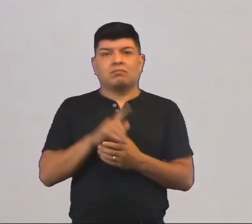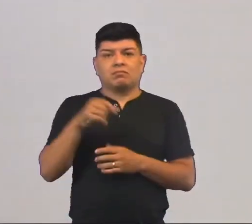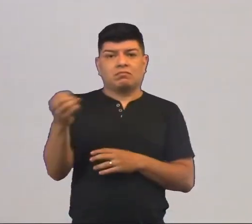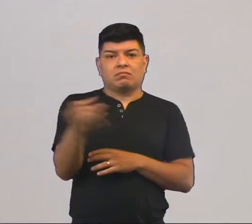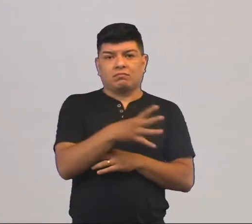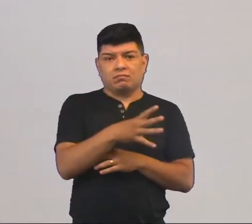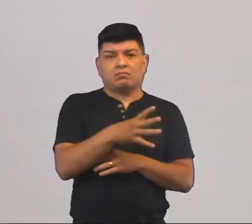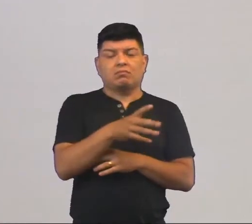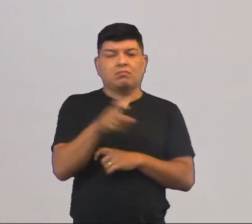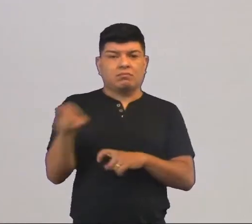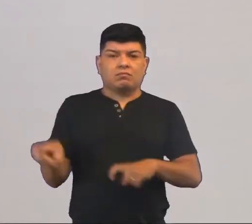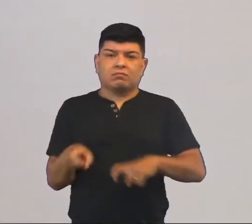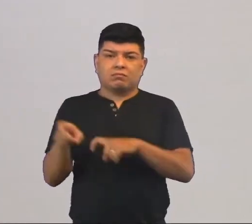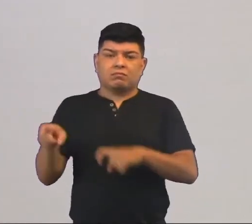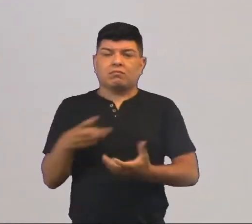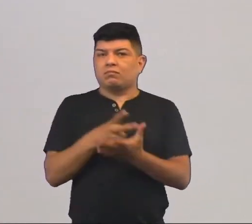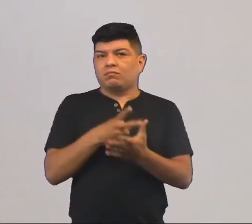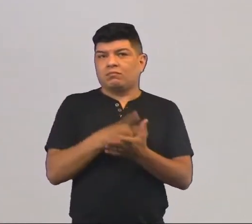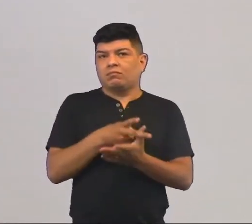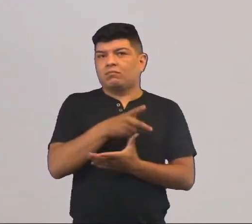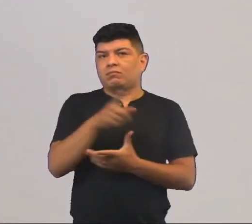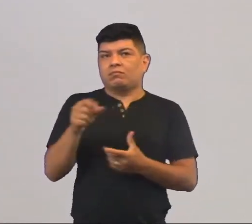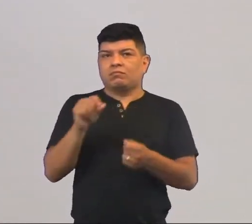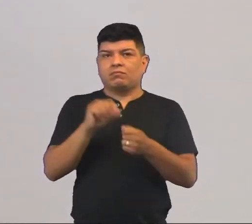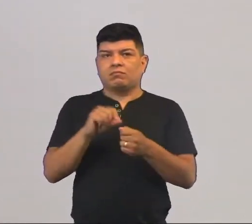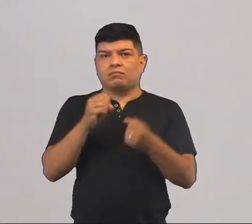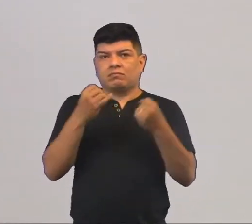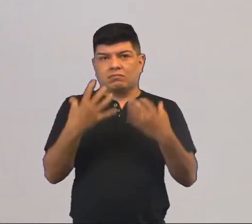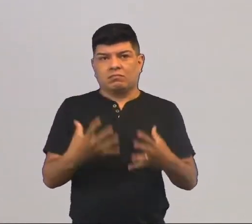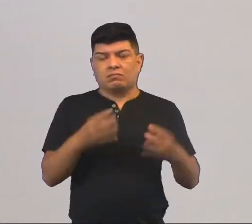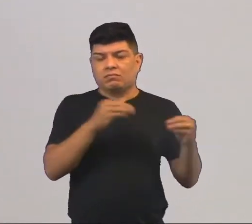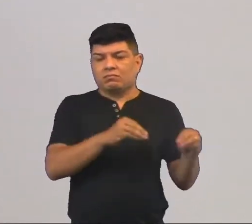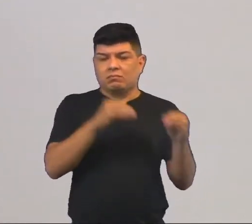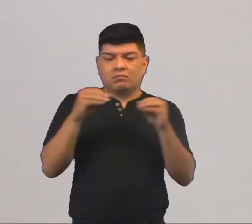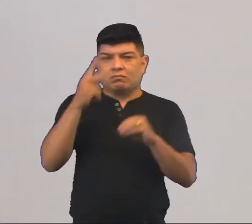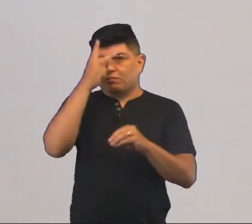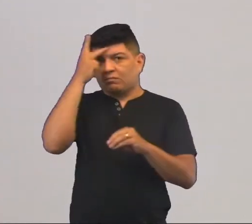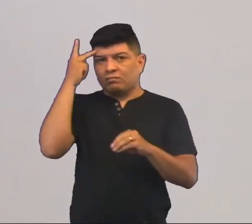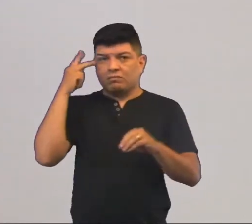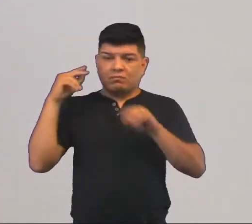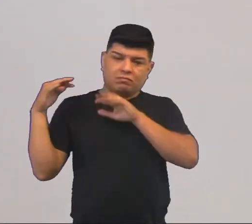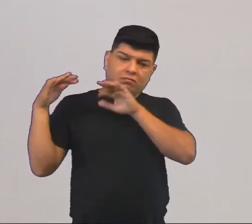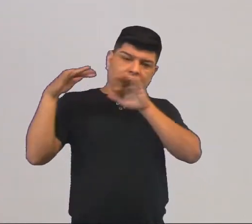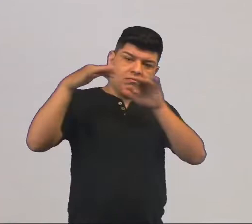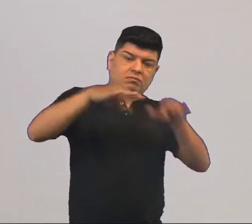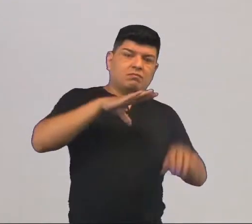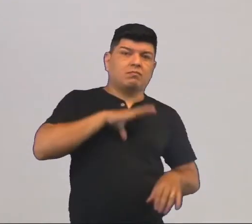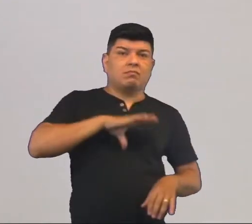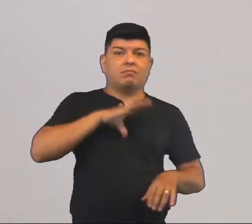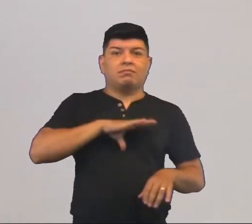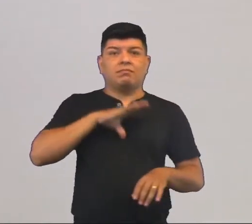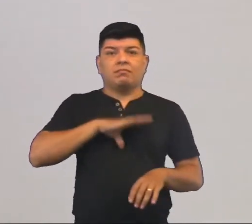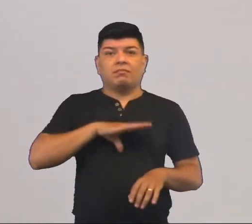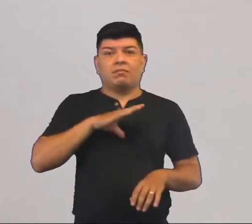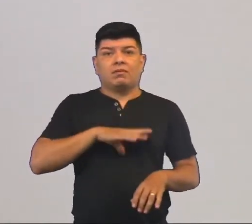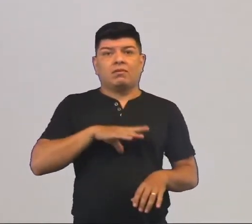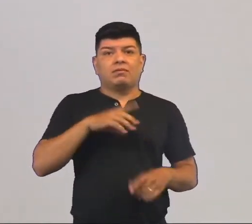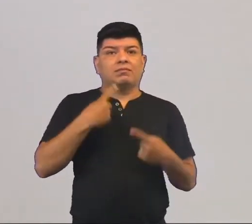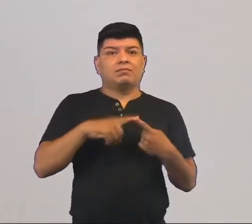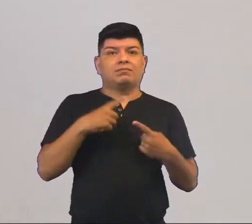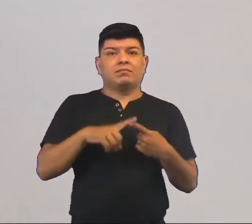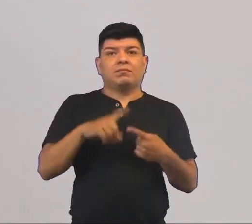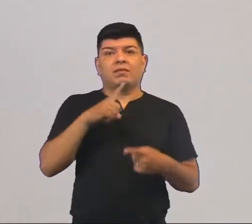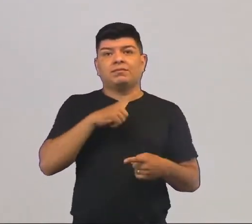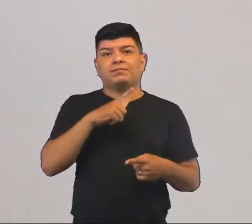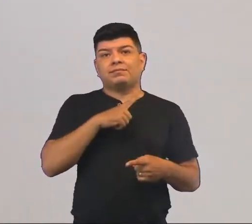a modernização do campo. Toda vez que você fala de êxodo rural, que é o deslocamento das pessoas do campo para a cidade, já se vê por que